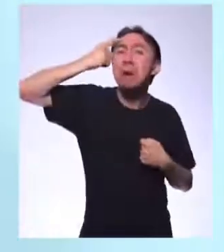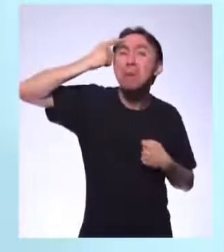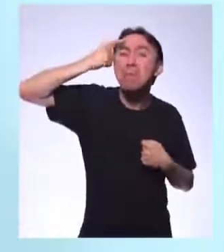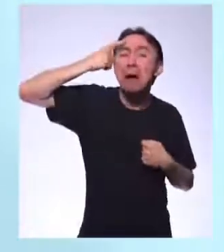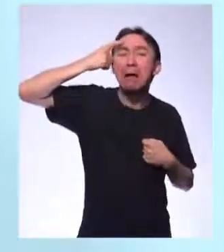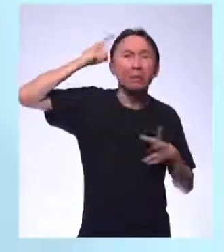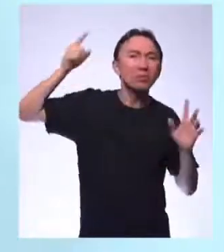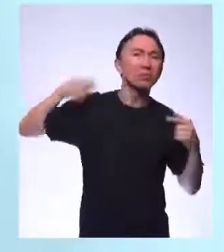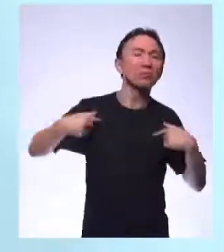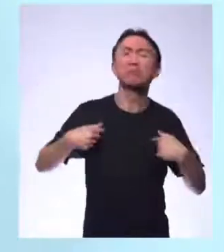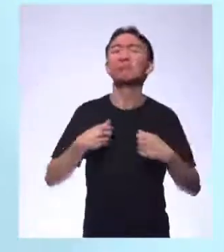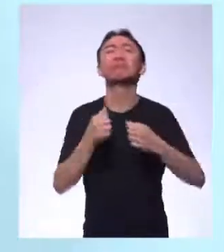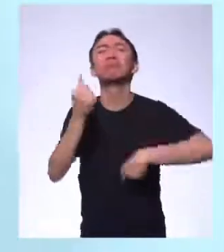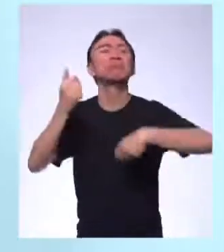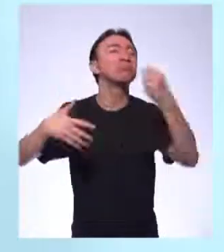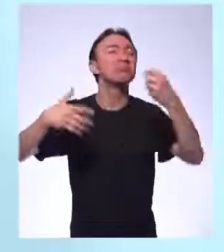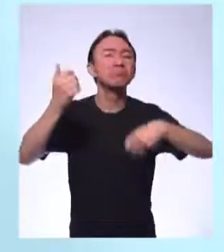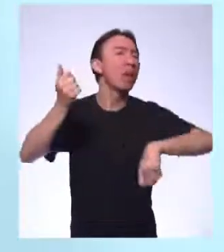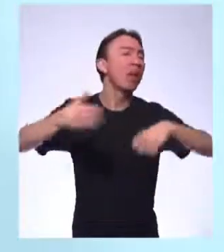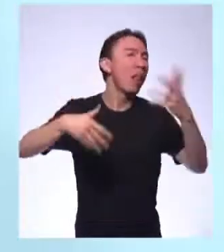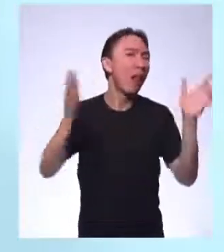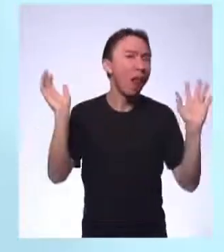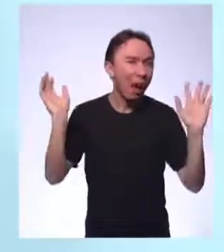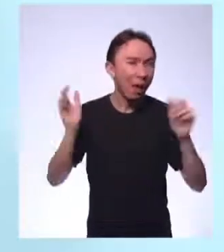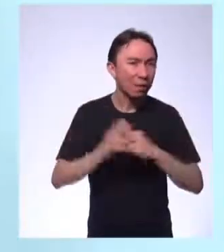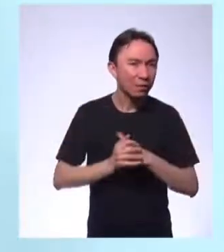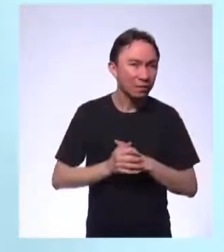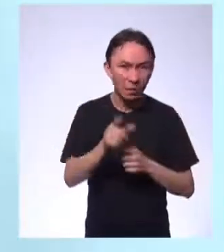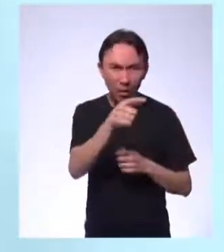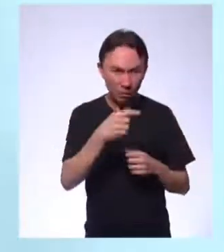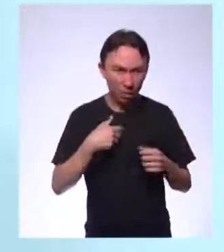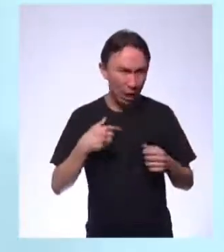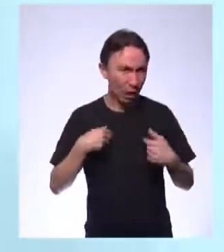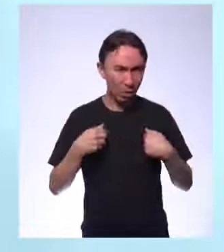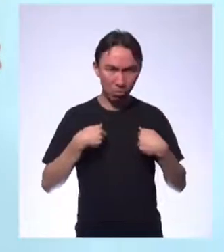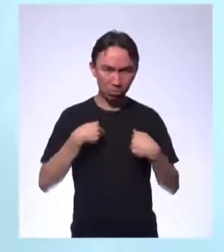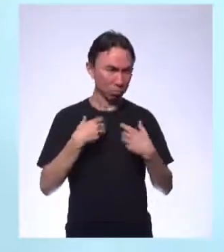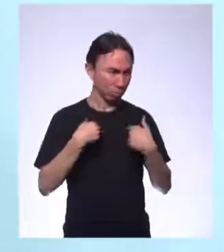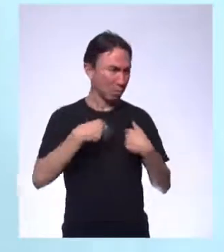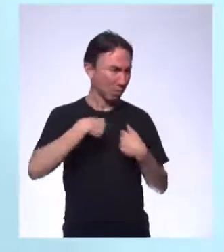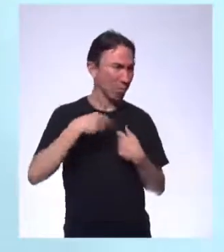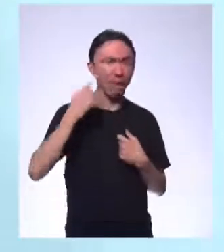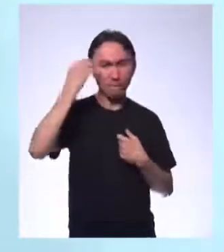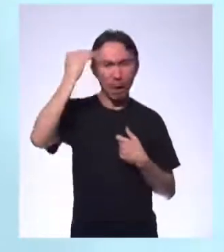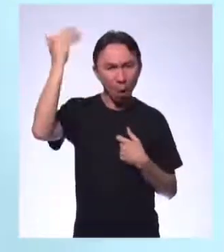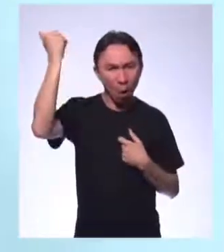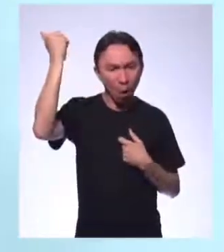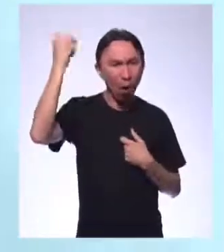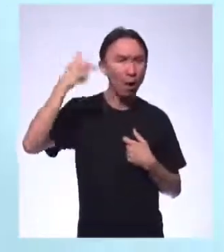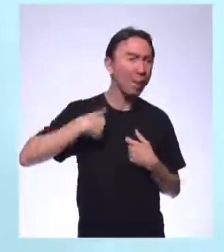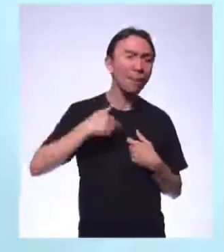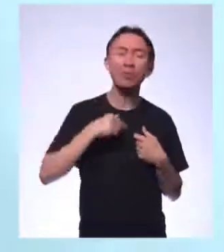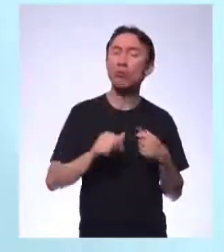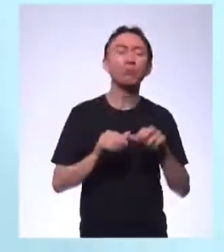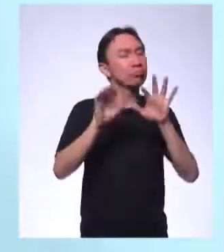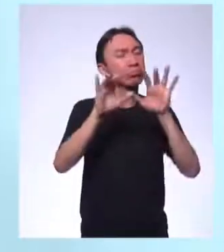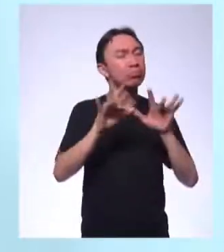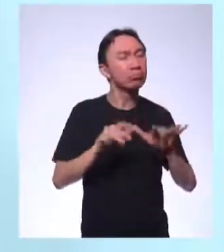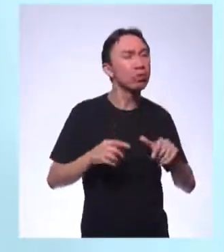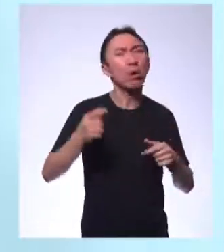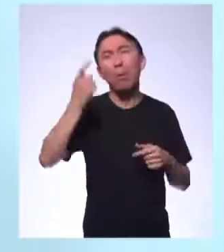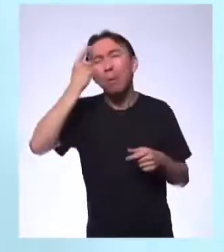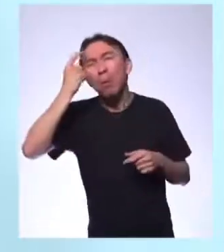aquele compromisso de falar o que ele realmente pensa. Vocês vão contratar o meu serviço, porque ele é um blogueiro famoso, só Exato. que eu vou escrever do jeito que eu penso, eu não